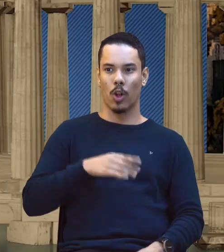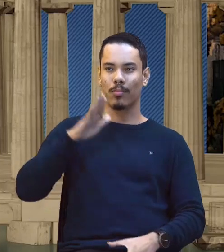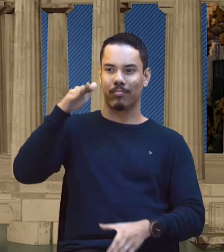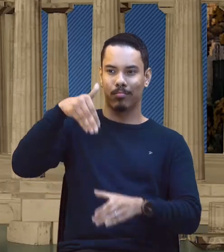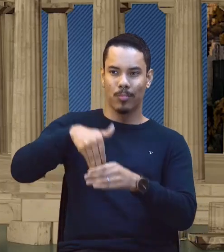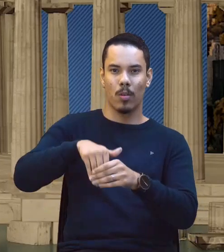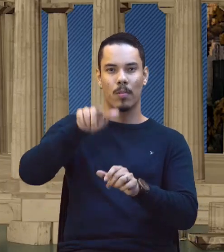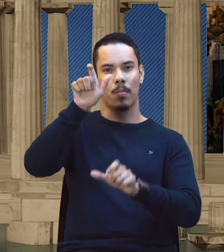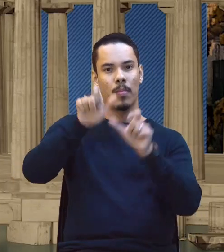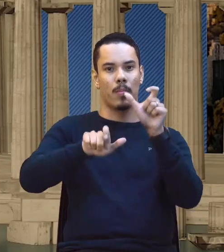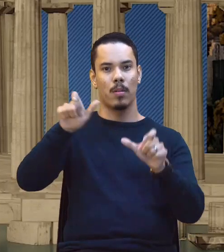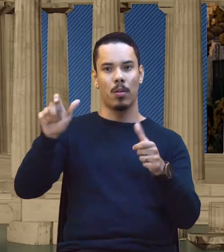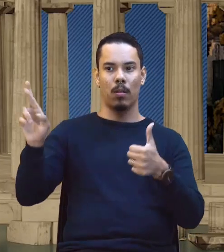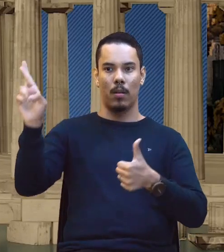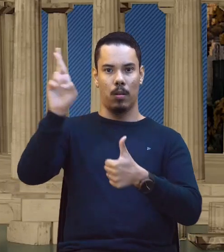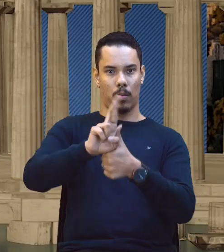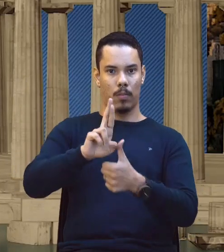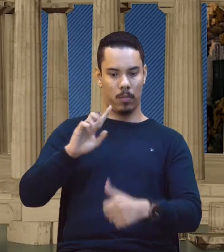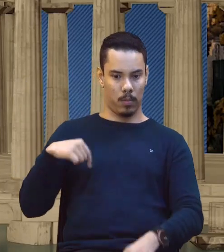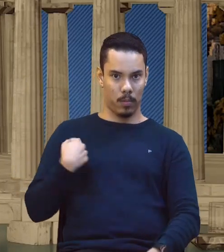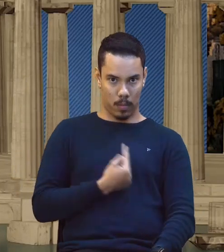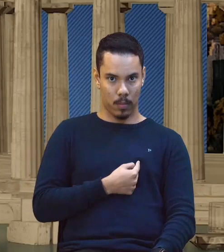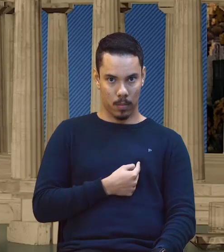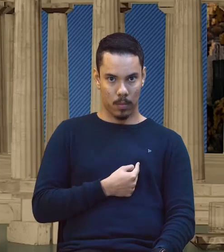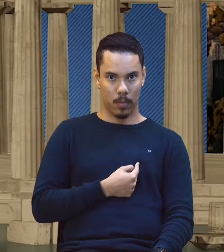nos representar.